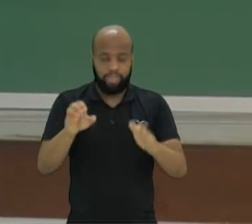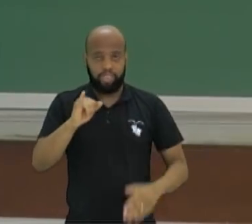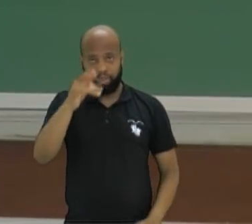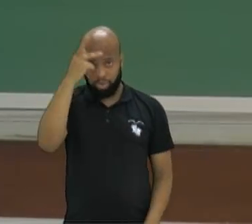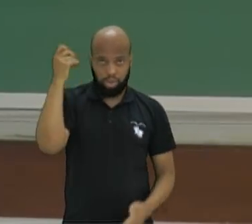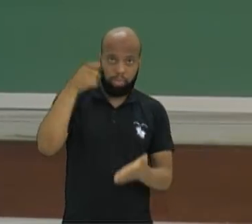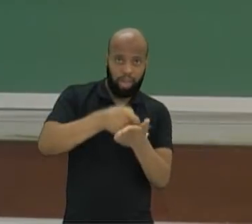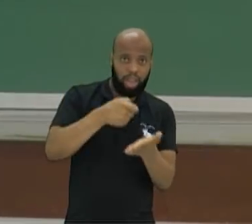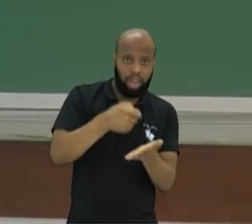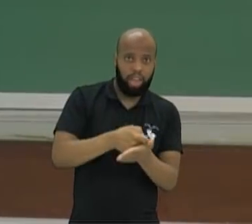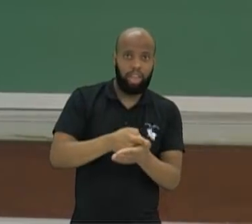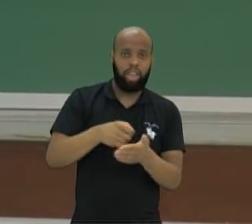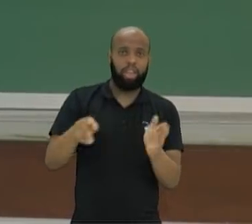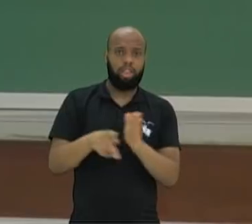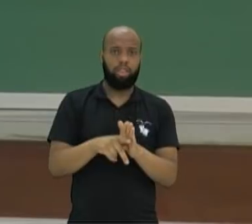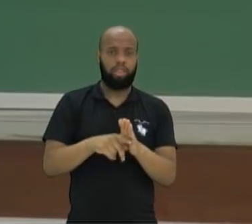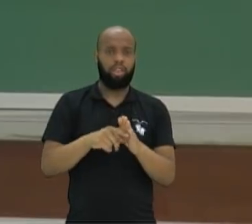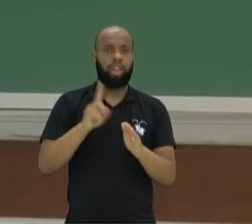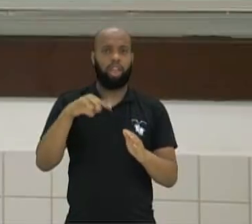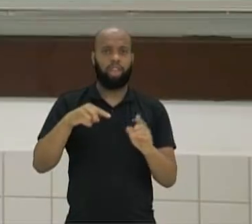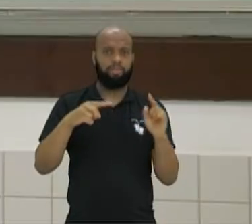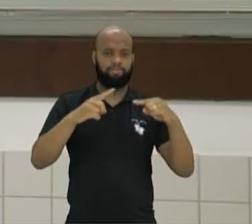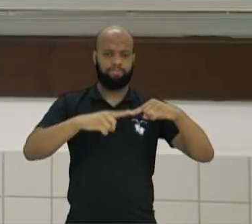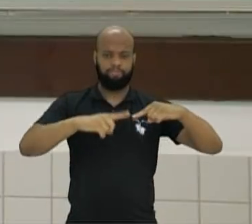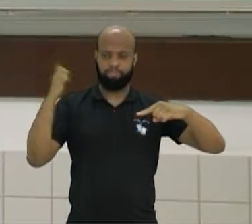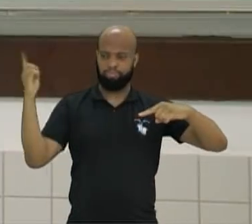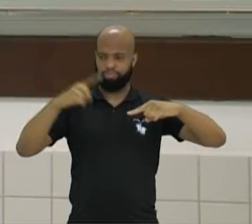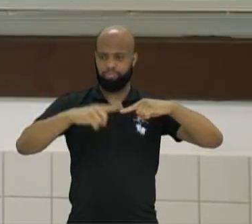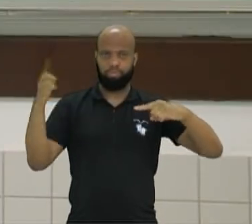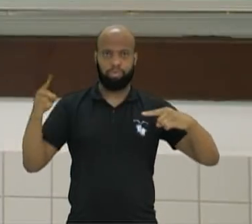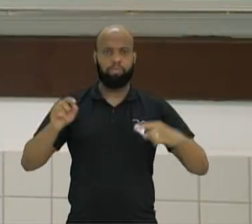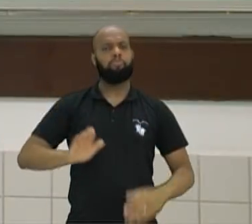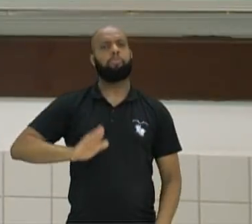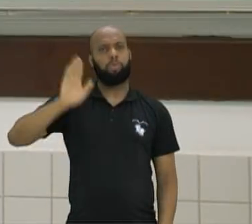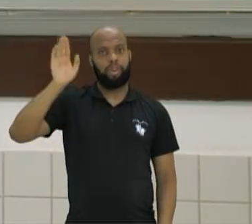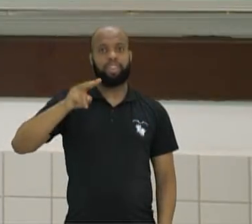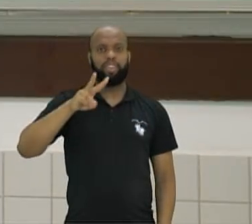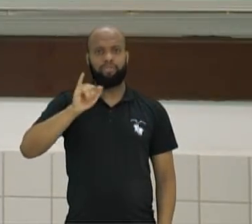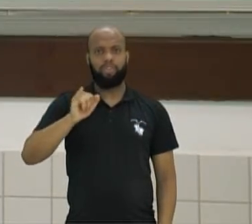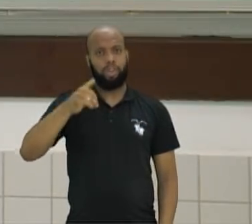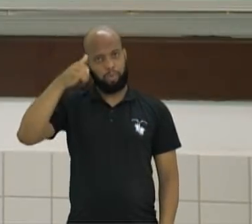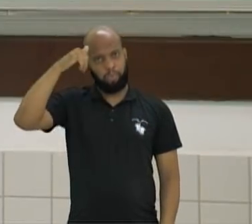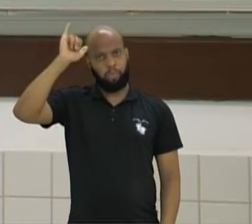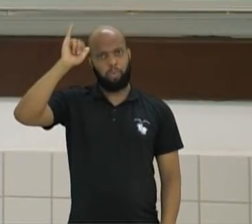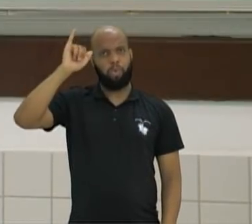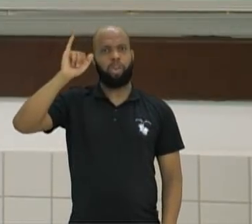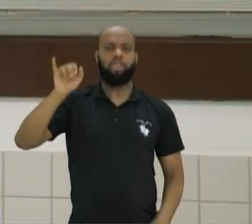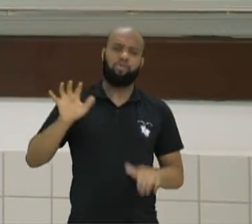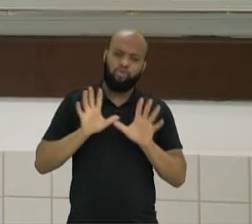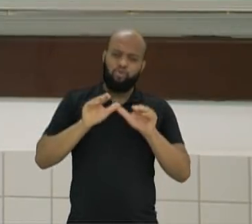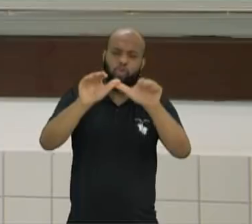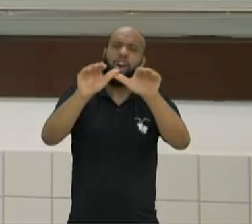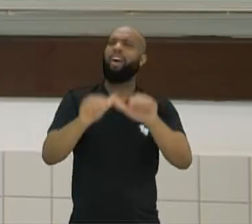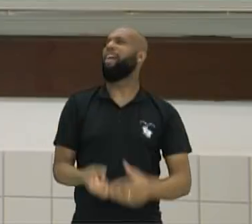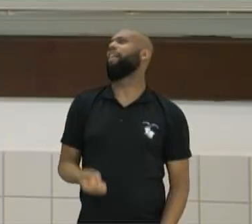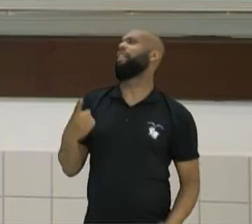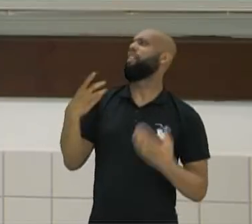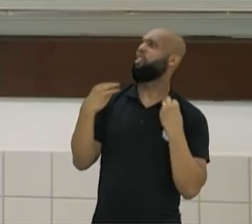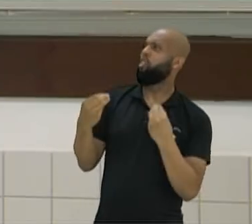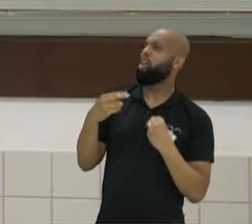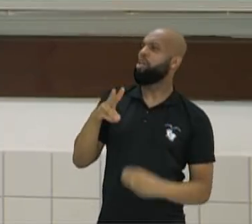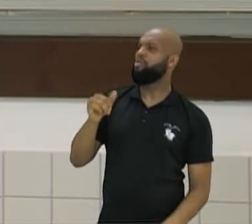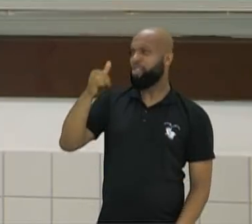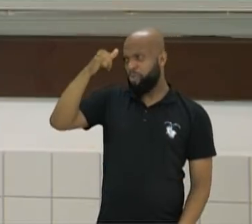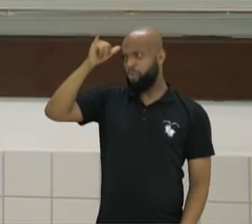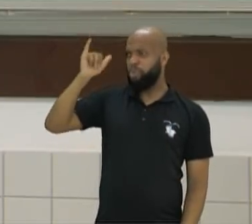pagassem pedágio para passar na ponte, ele prometeu fazer um boi voar. Aí a galera levou na diversão. Capaz, o Maurício vai fazer um boi voar.